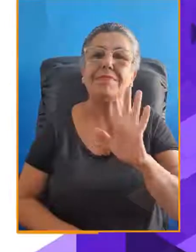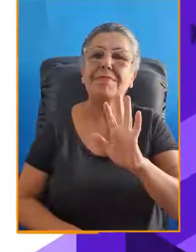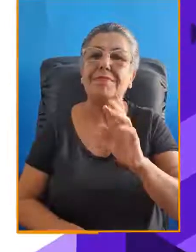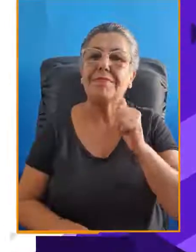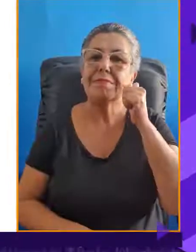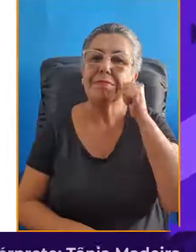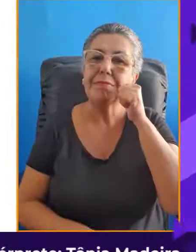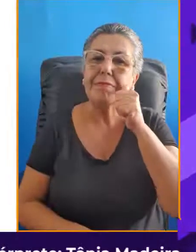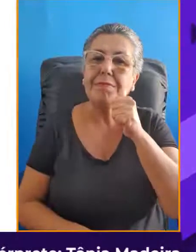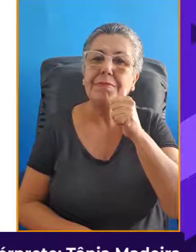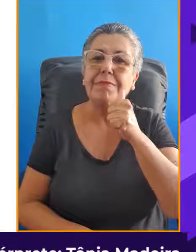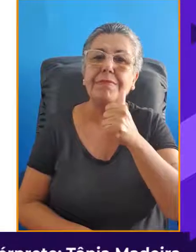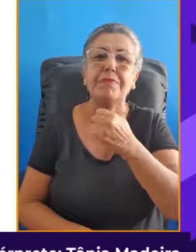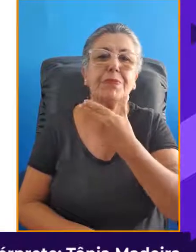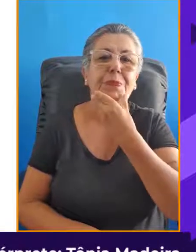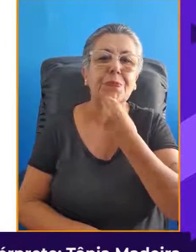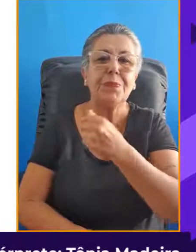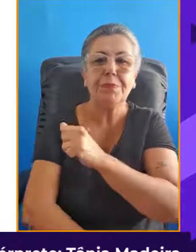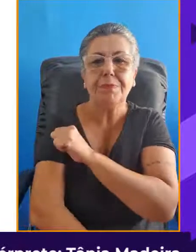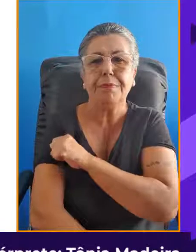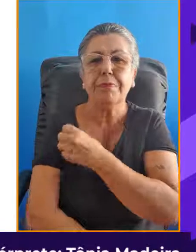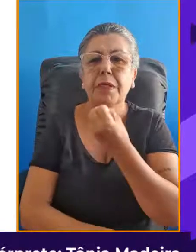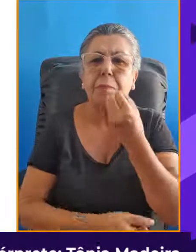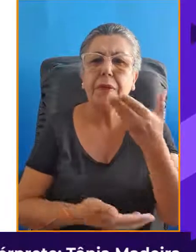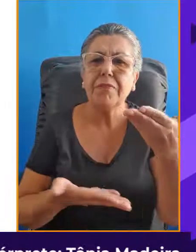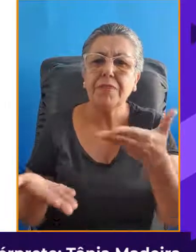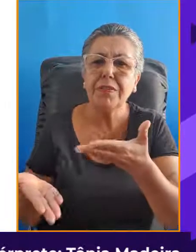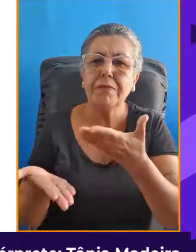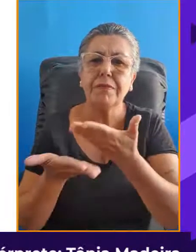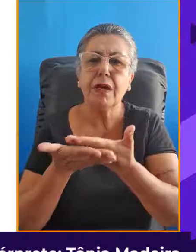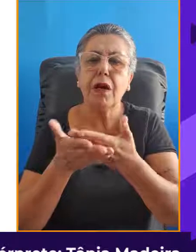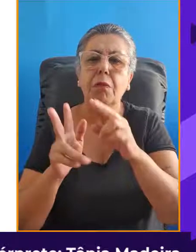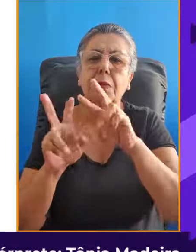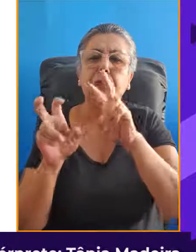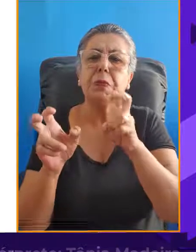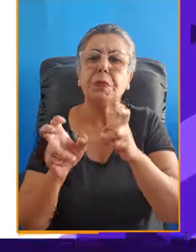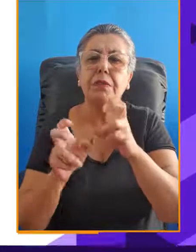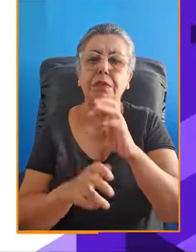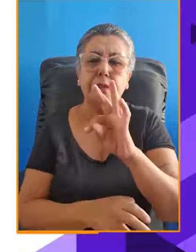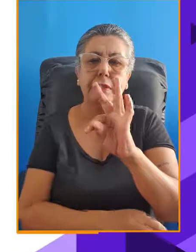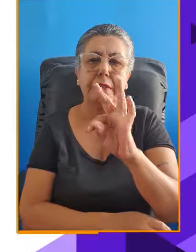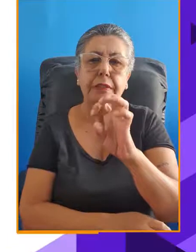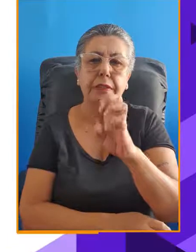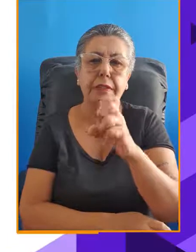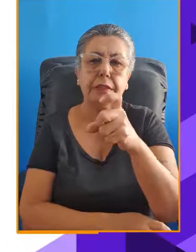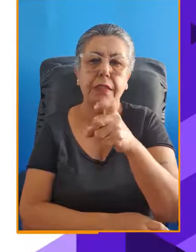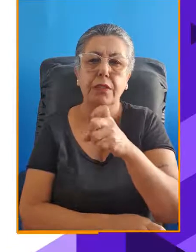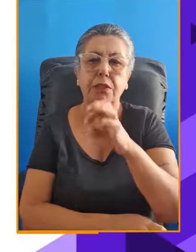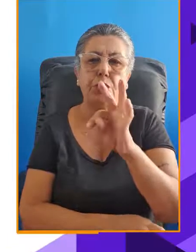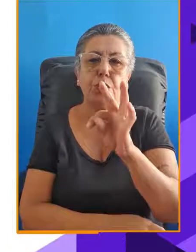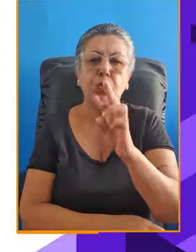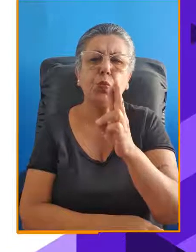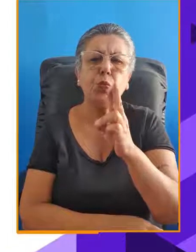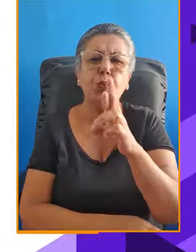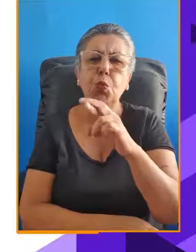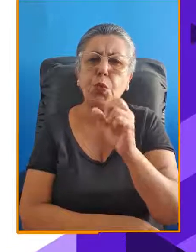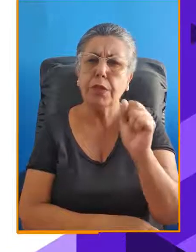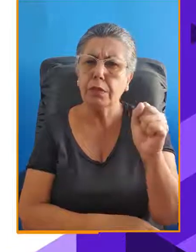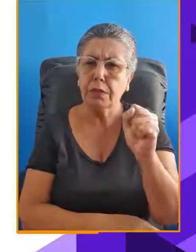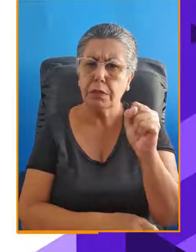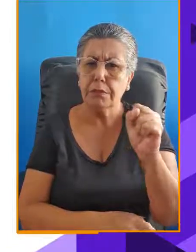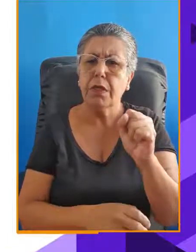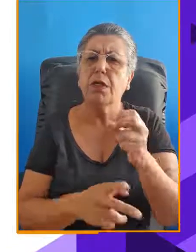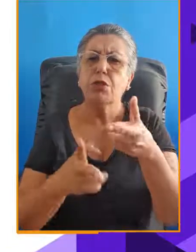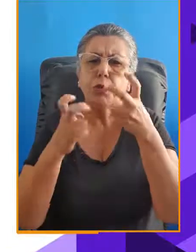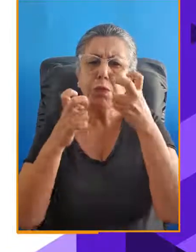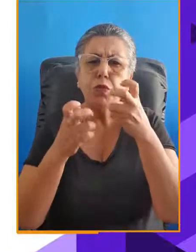Olá, aluna! Olá, aluno! Sejam bem-vindos à nossa aula sobre as texturas. Tu já reparaste que todas